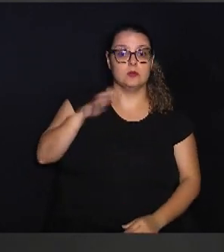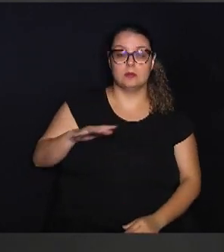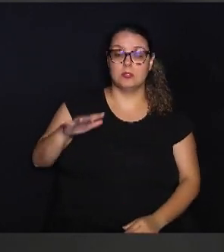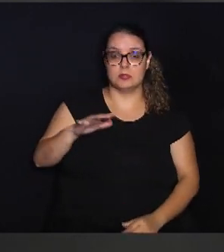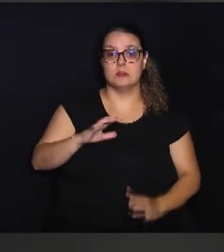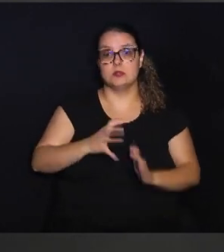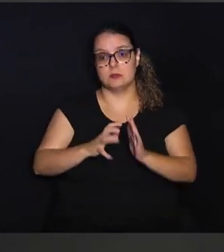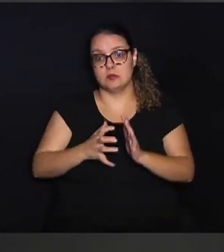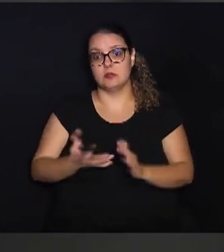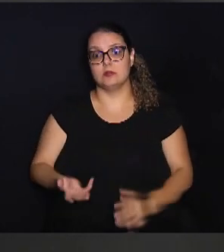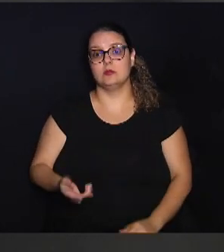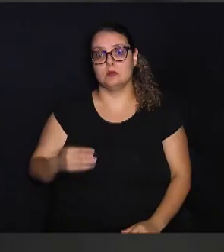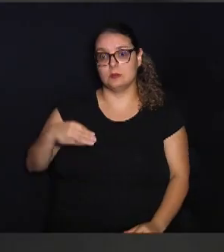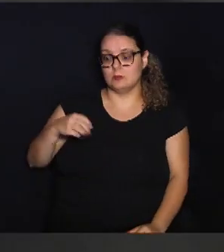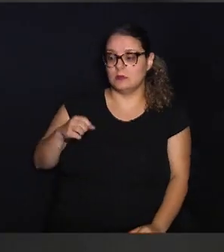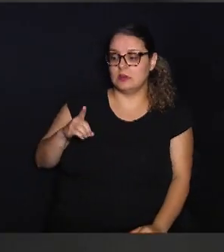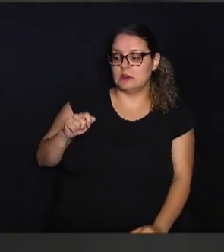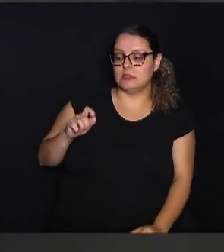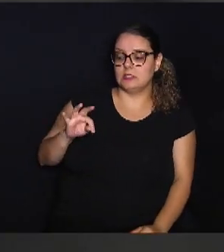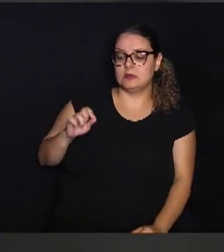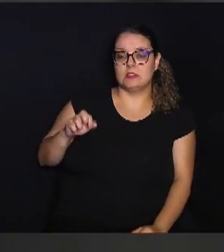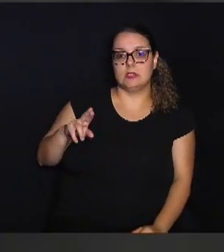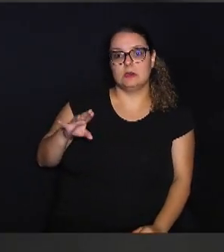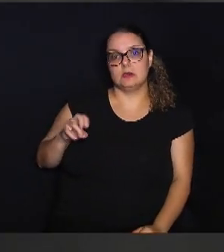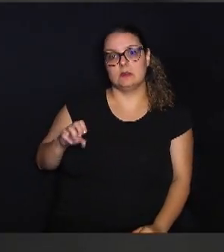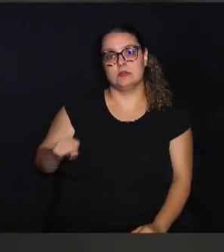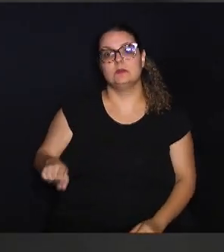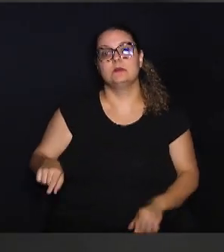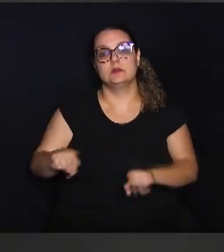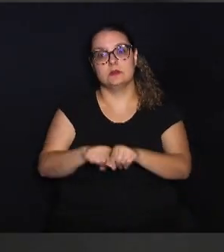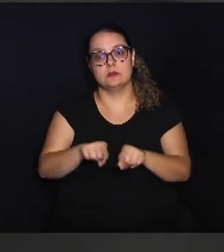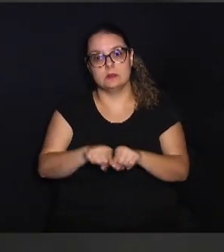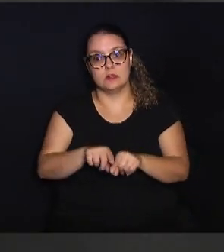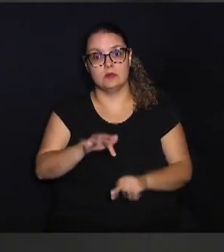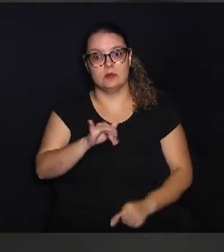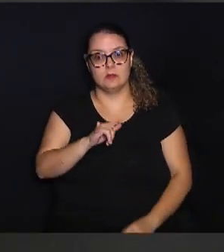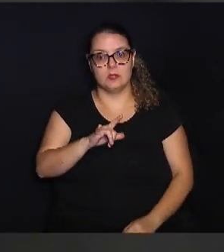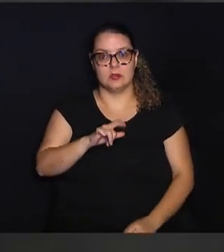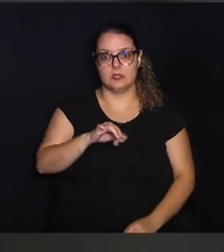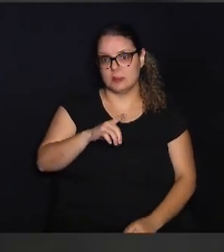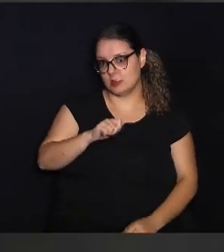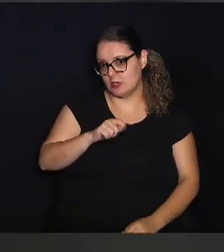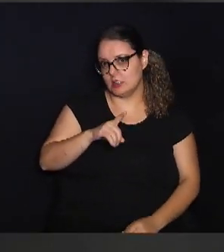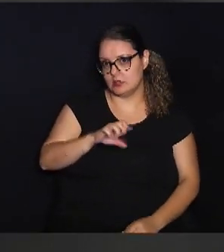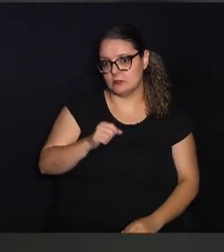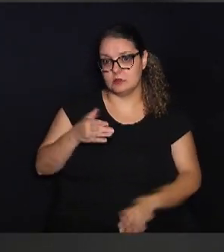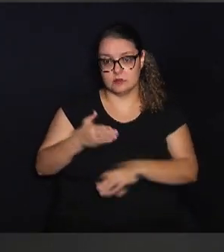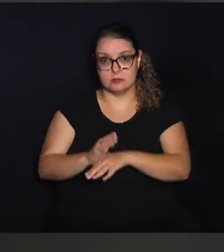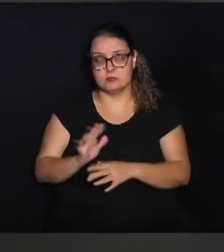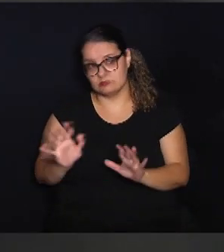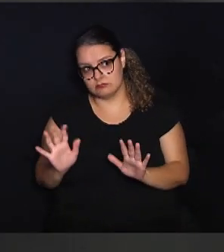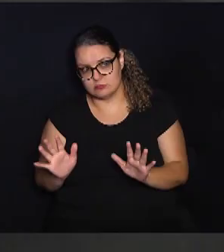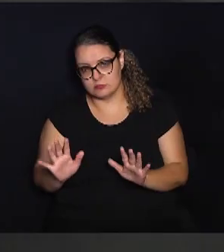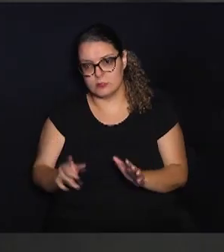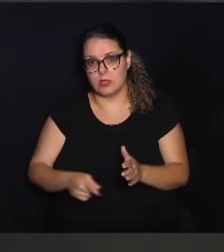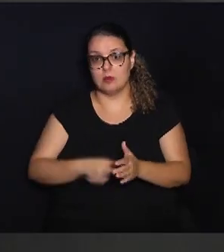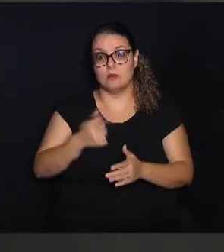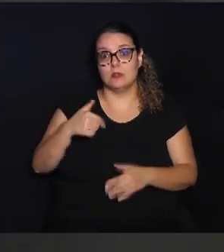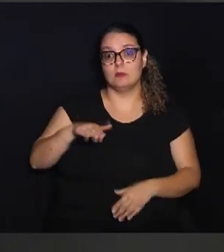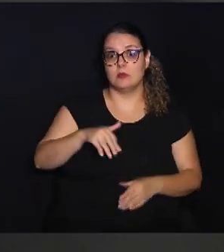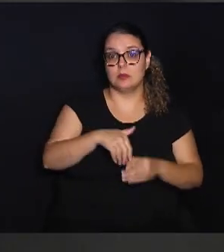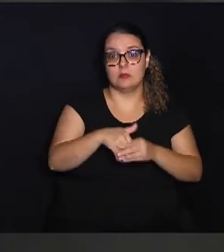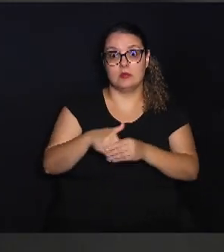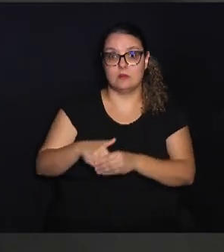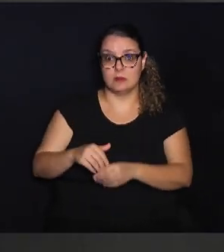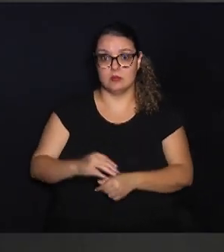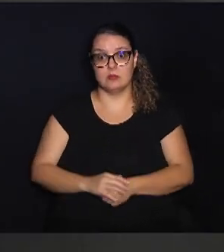os mandatários e filiados, e coloquei meu nome à disposição. Entrei sem querer, sendo o primeiro mais votado. Aí eu falei